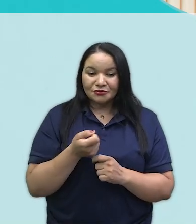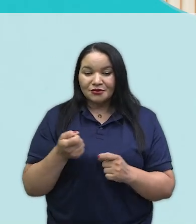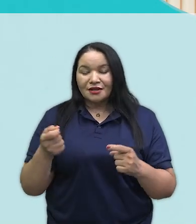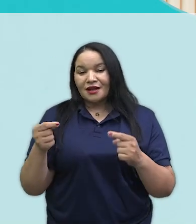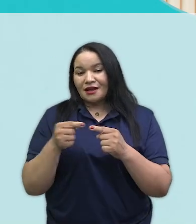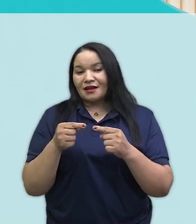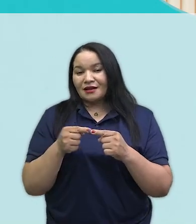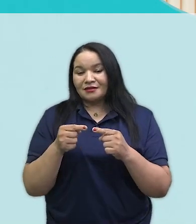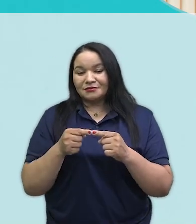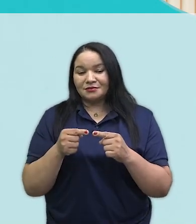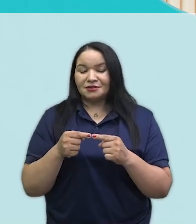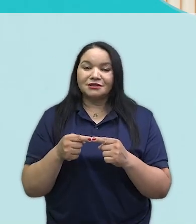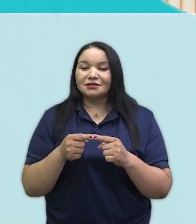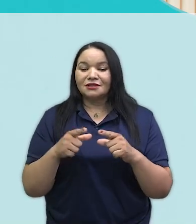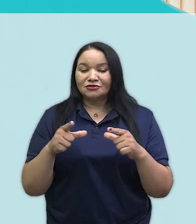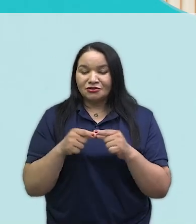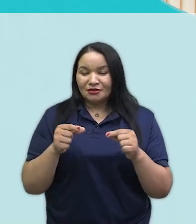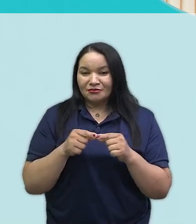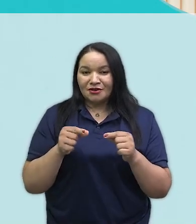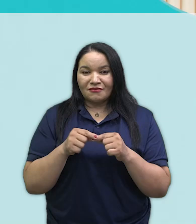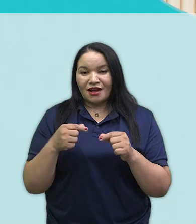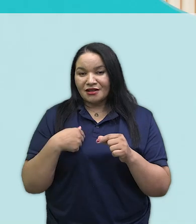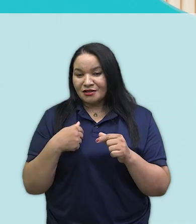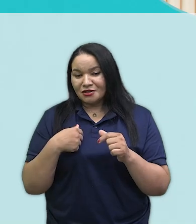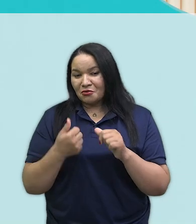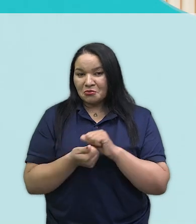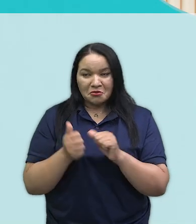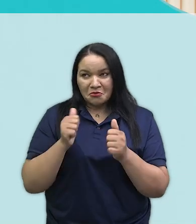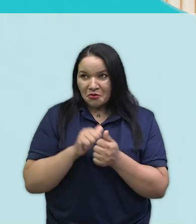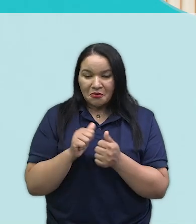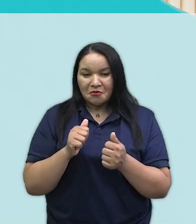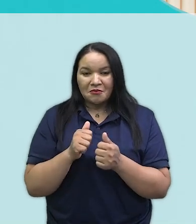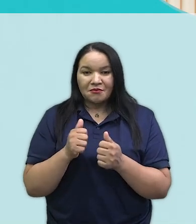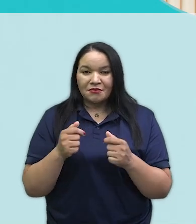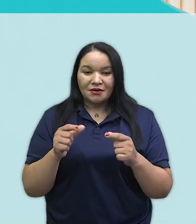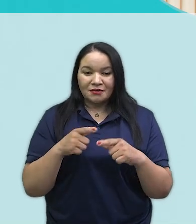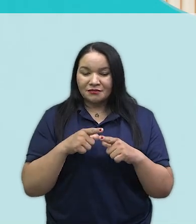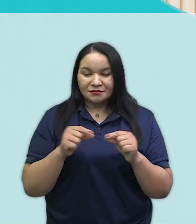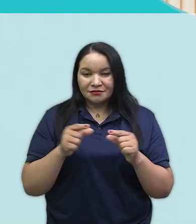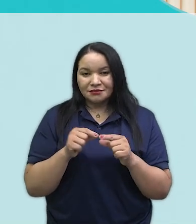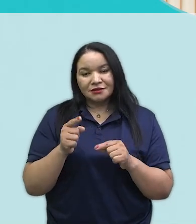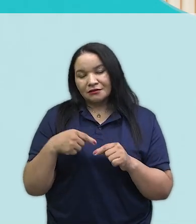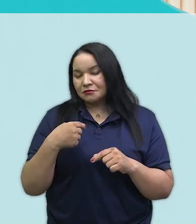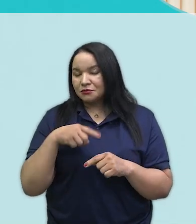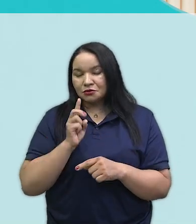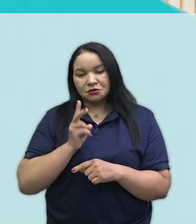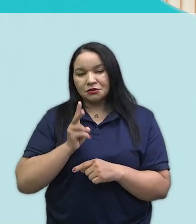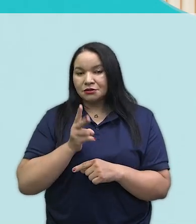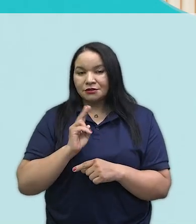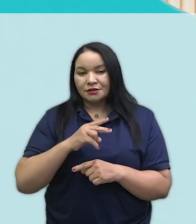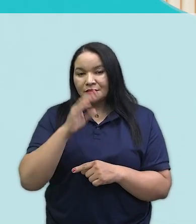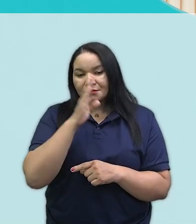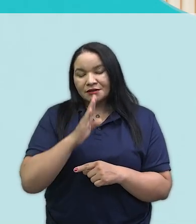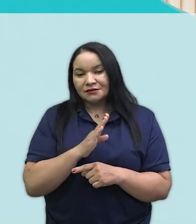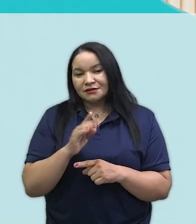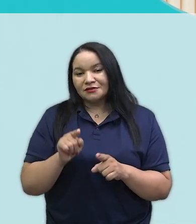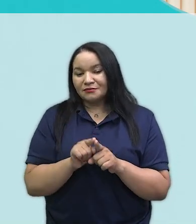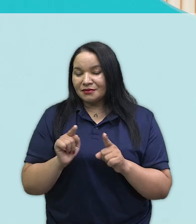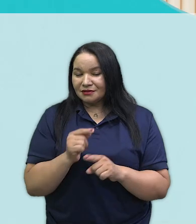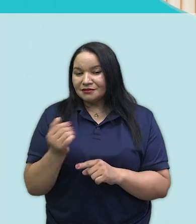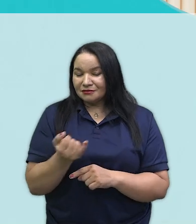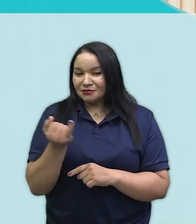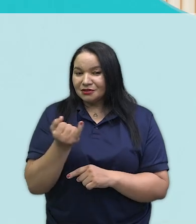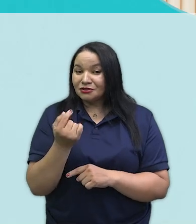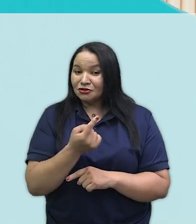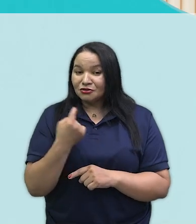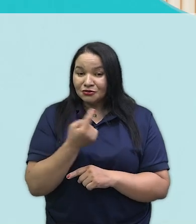cultura japonesa, que eu vá me tornar japonês. Não, eu vou continuar sendo brasileiro, né? Mas aí é importante o